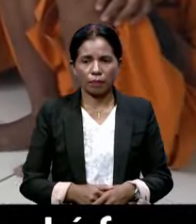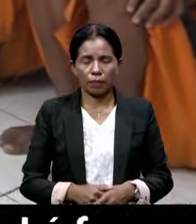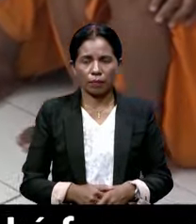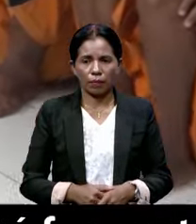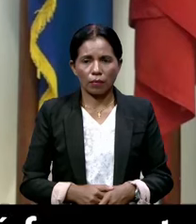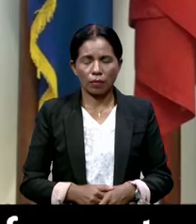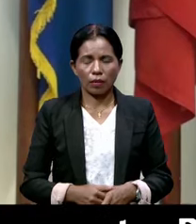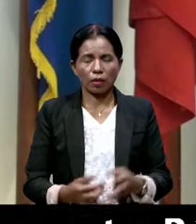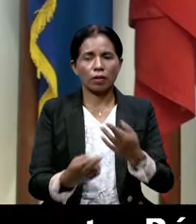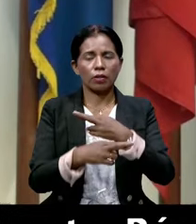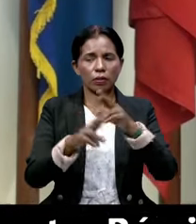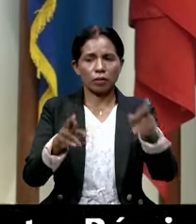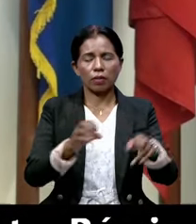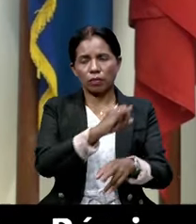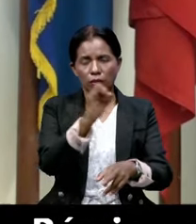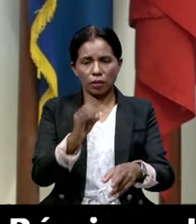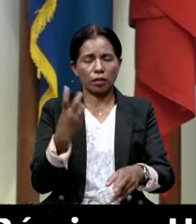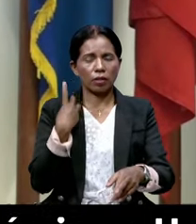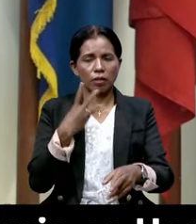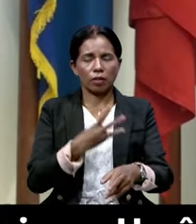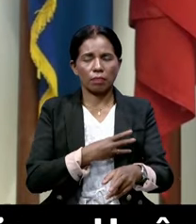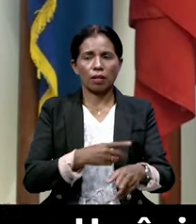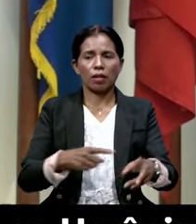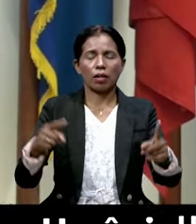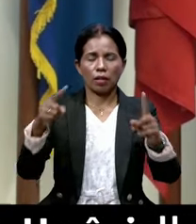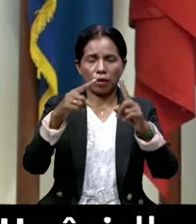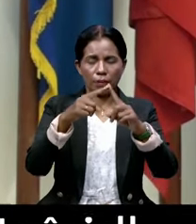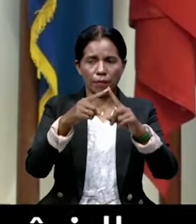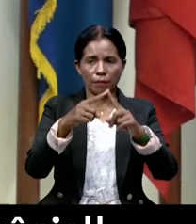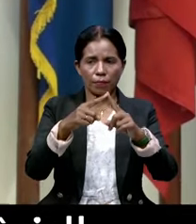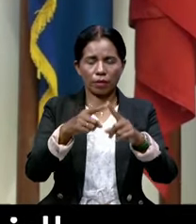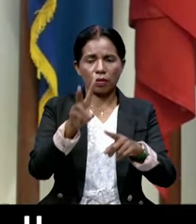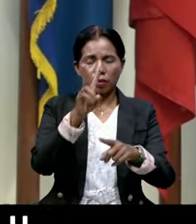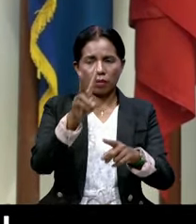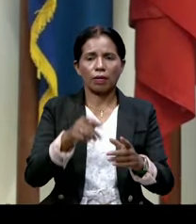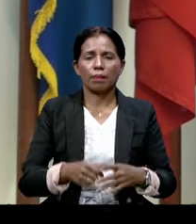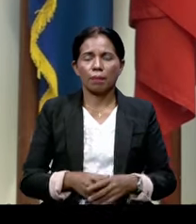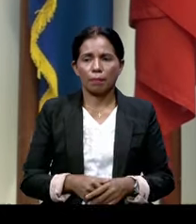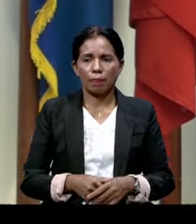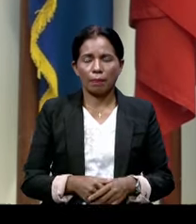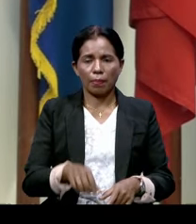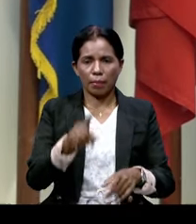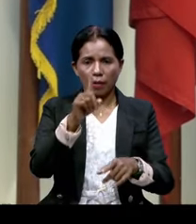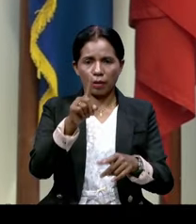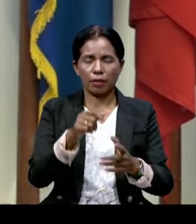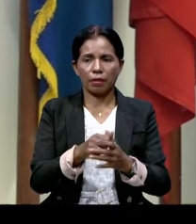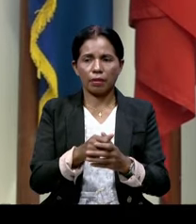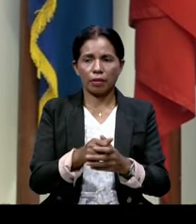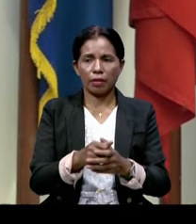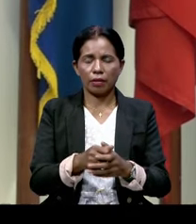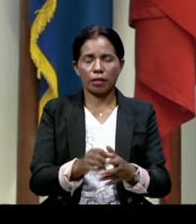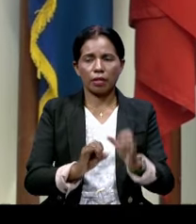Resultado investigação e tabela termina va o parte rua. Ida